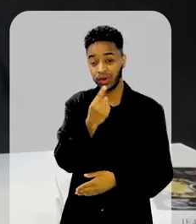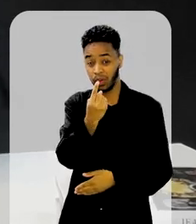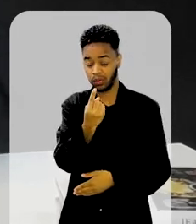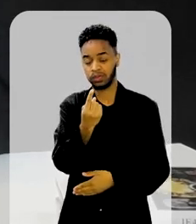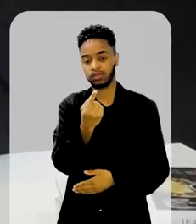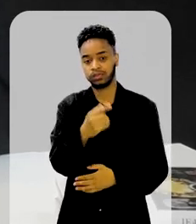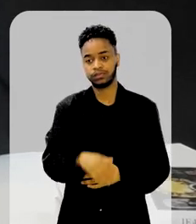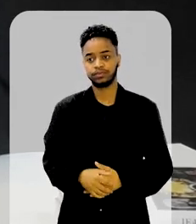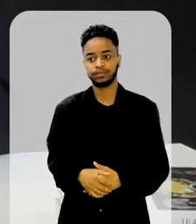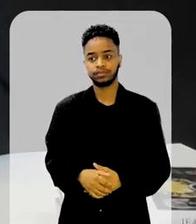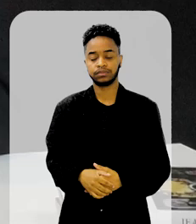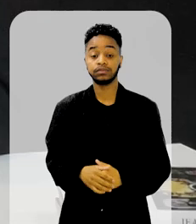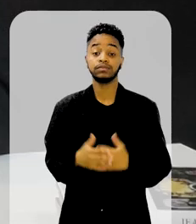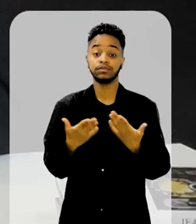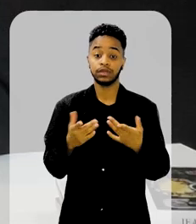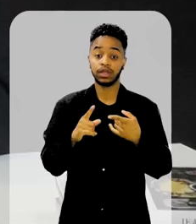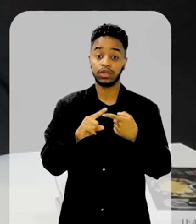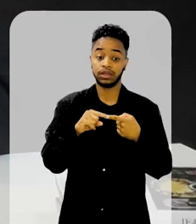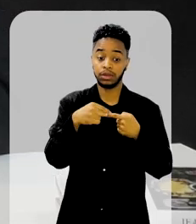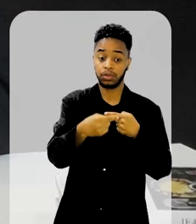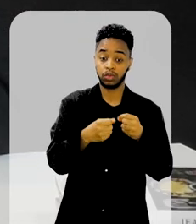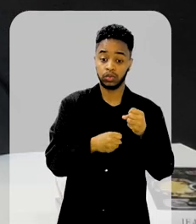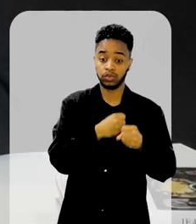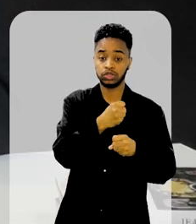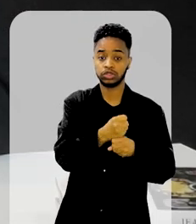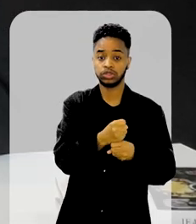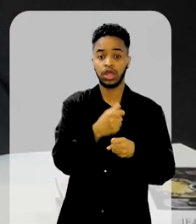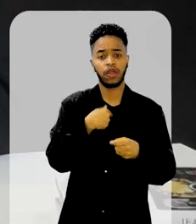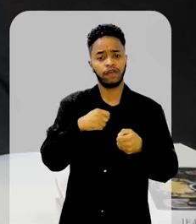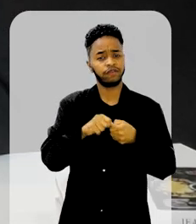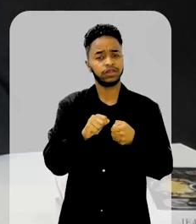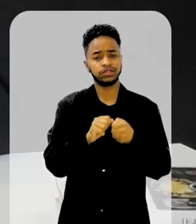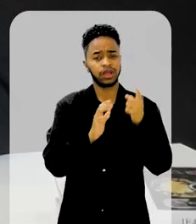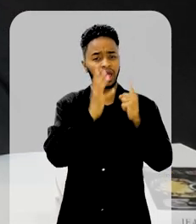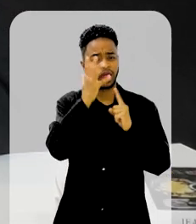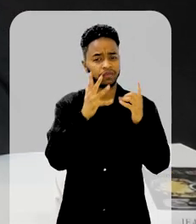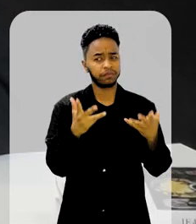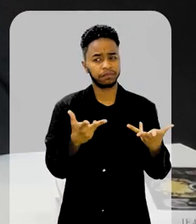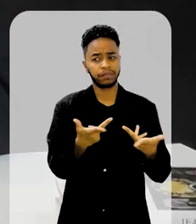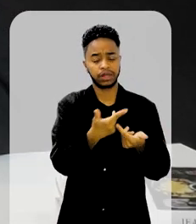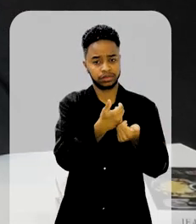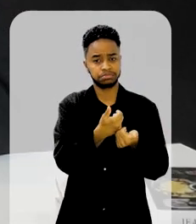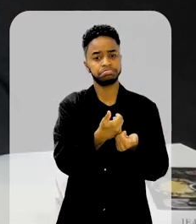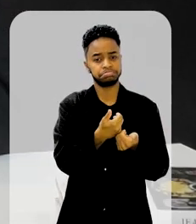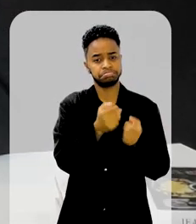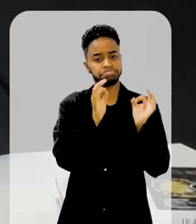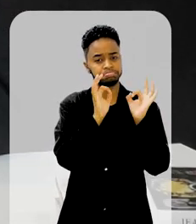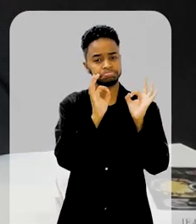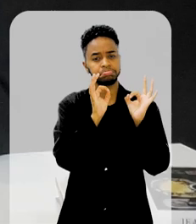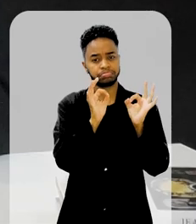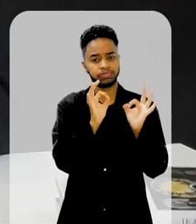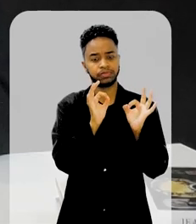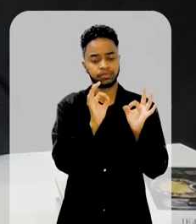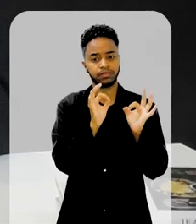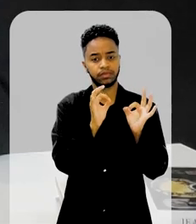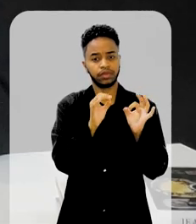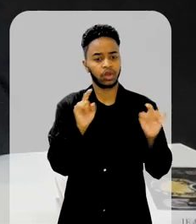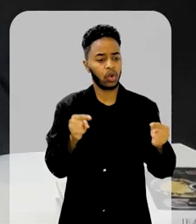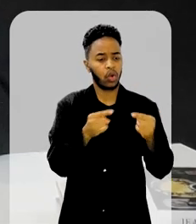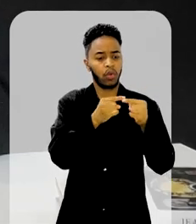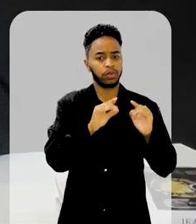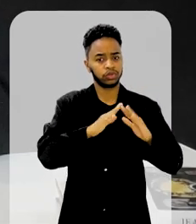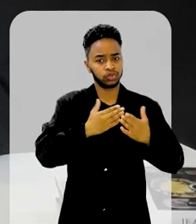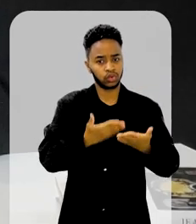tá sempre ali né E no ano seguinte eu fiz um carnaval maravilhoso sem modeste fiz um carnaval muito